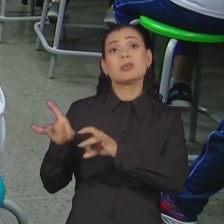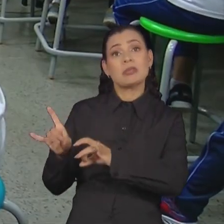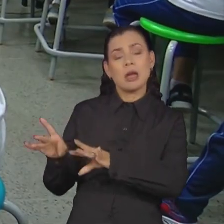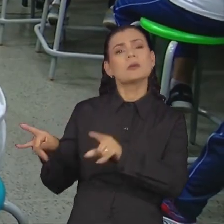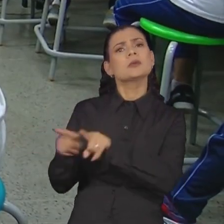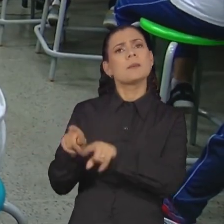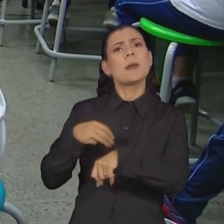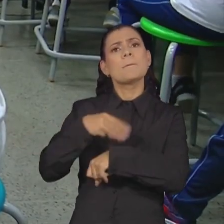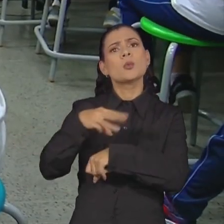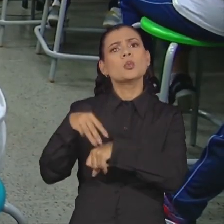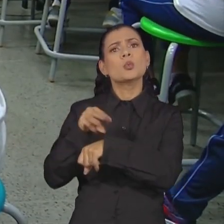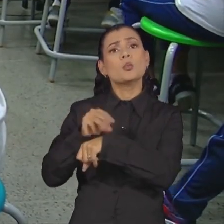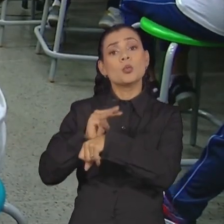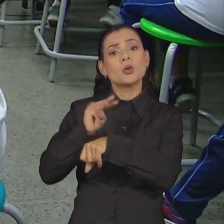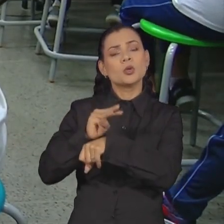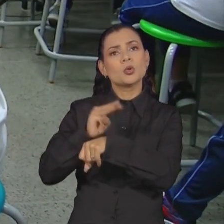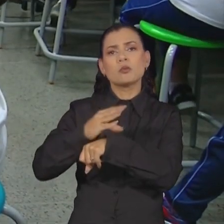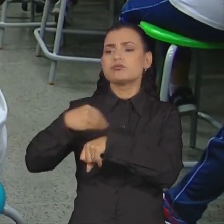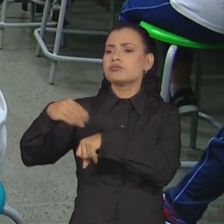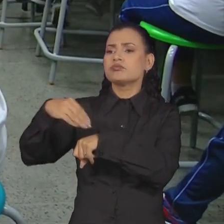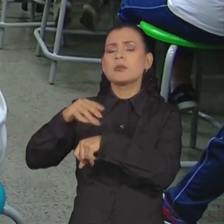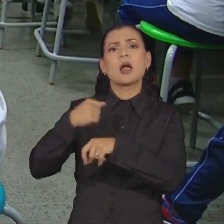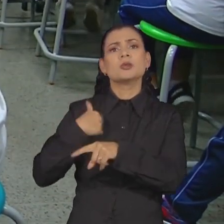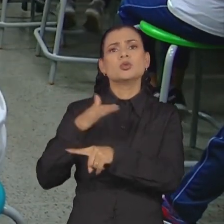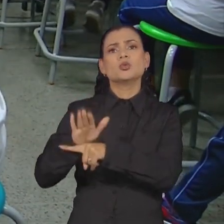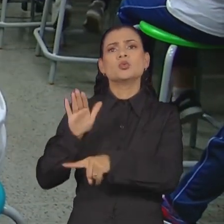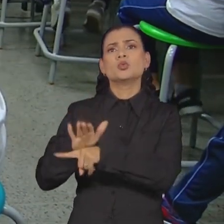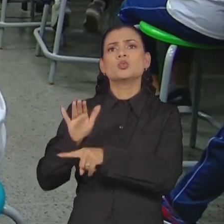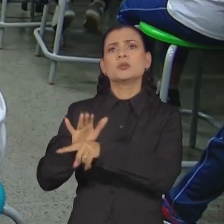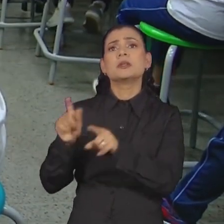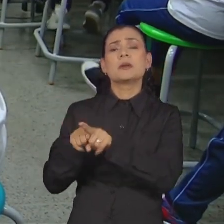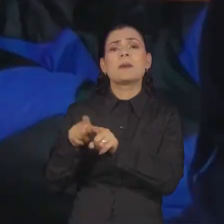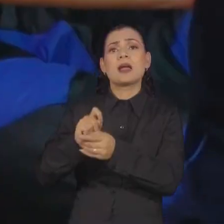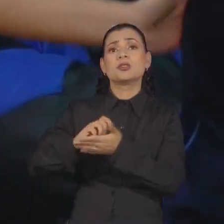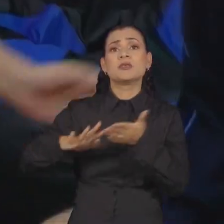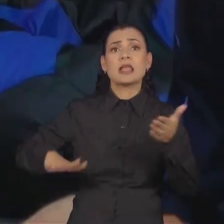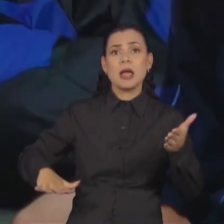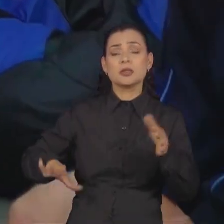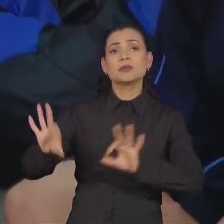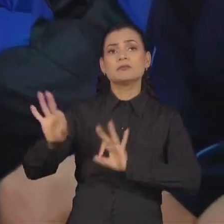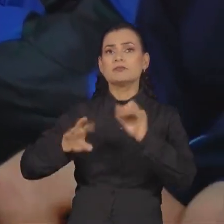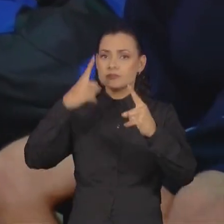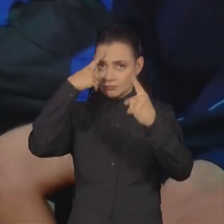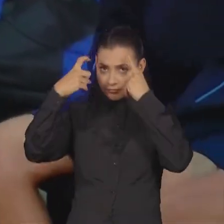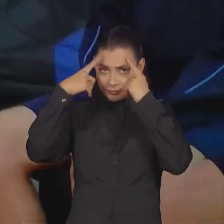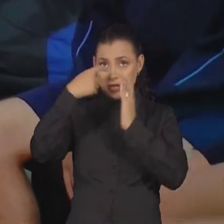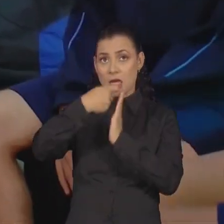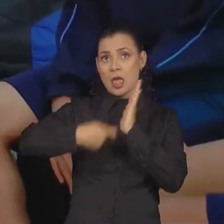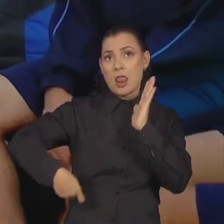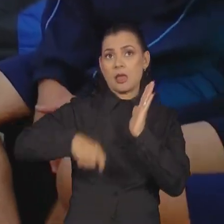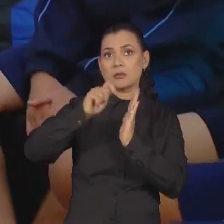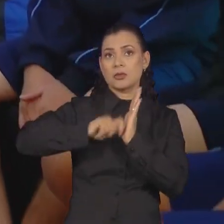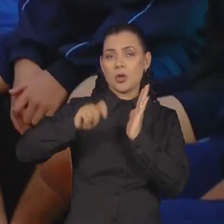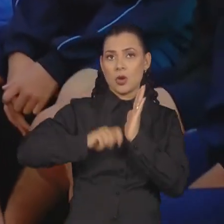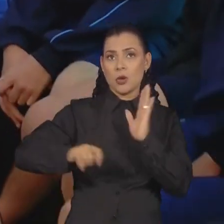monitores participam ativamente na organização de atividades gamificadas e na elaboração de relatórios